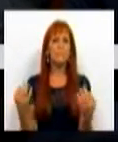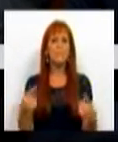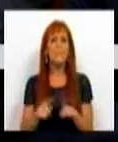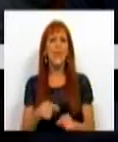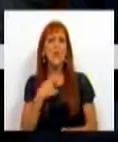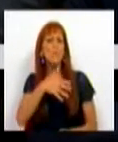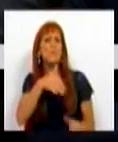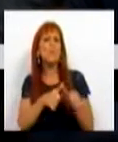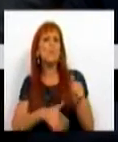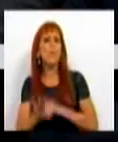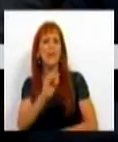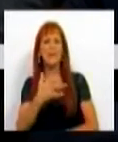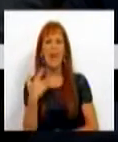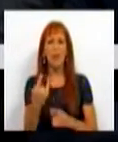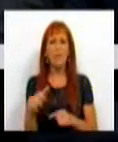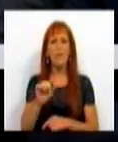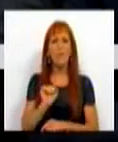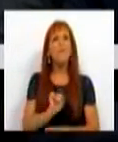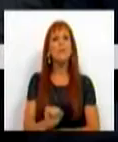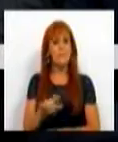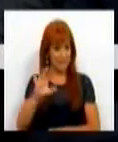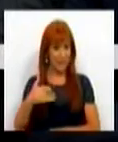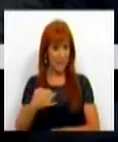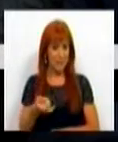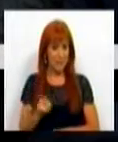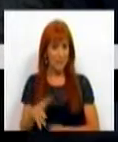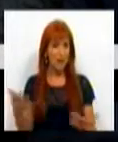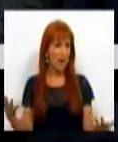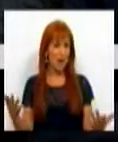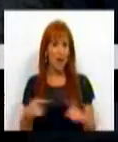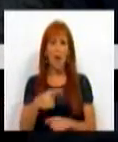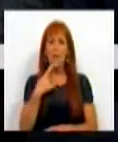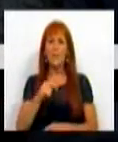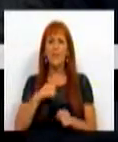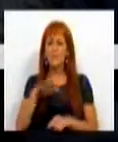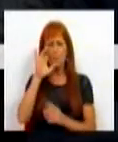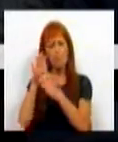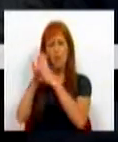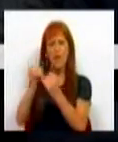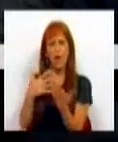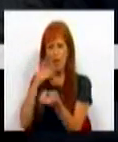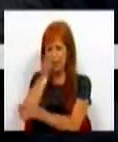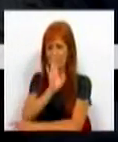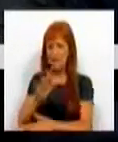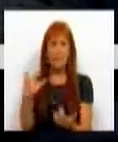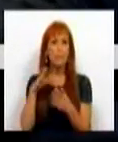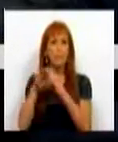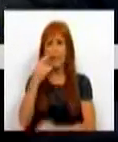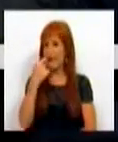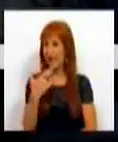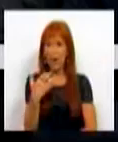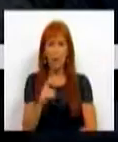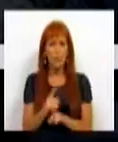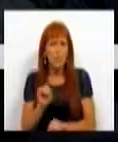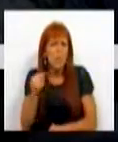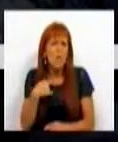o argumento do PSD e também, de alguma forma, do CDS, para dizer que este modelo que estamos a implementar é um modelo errado, porque